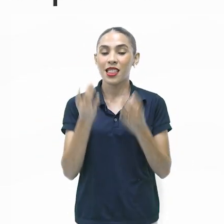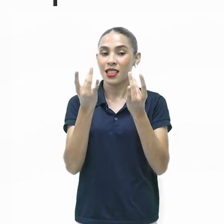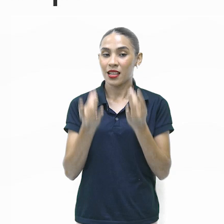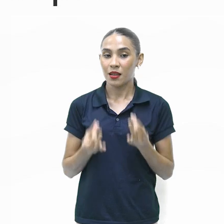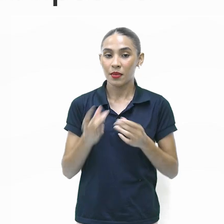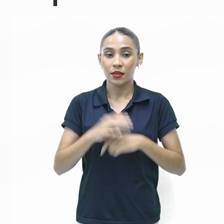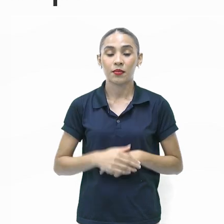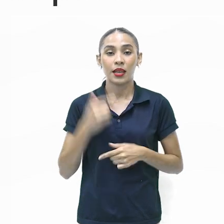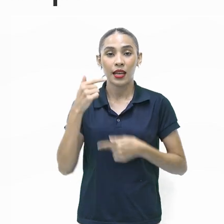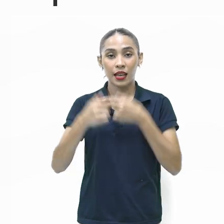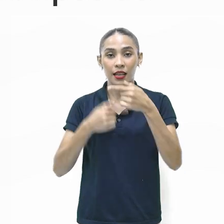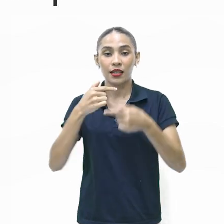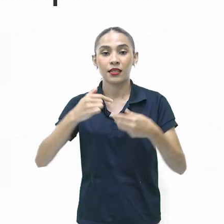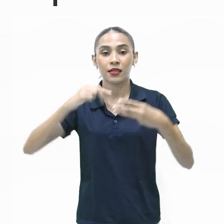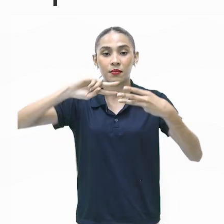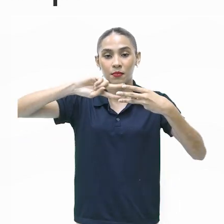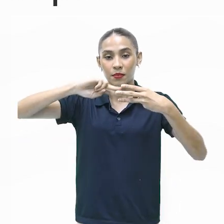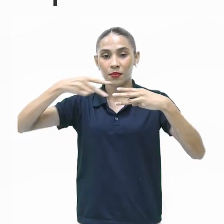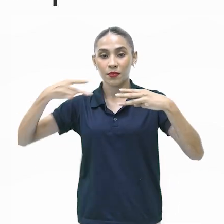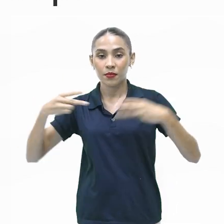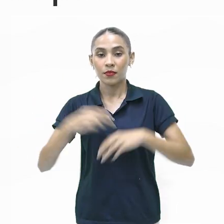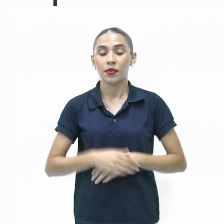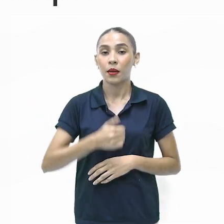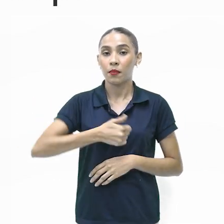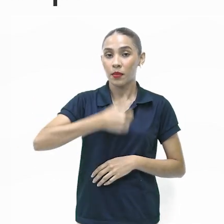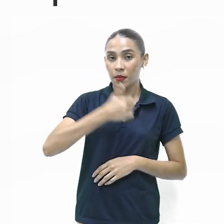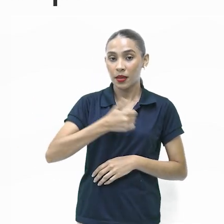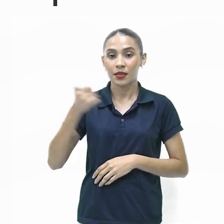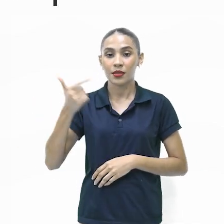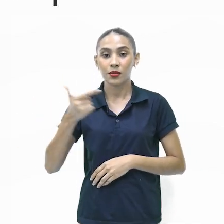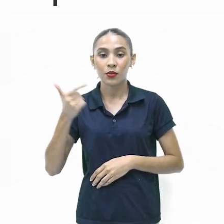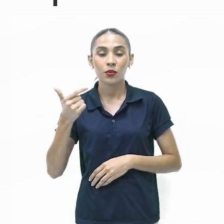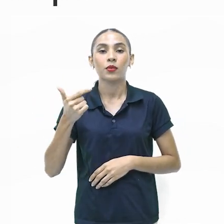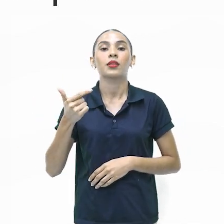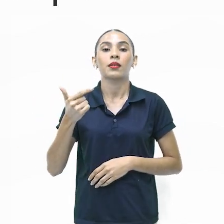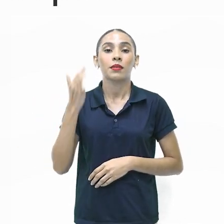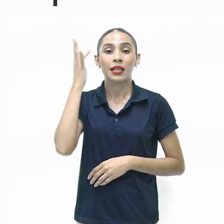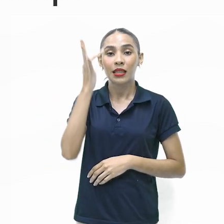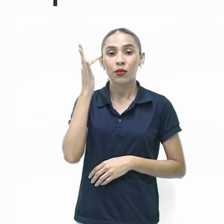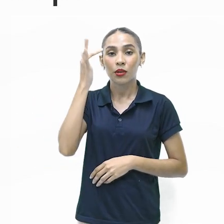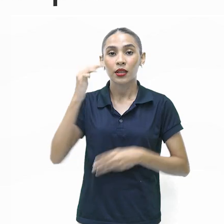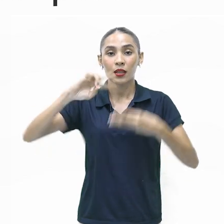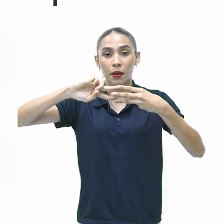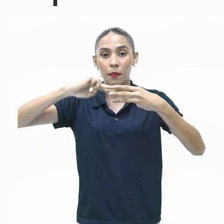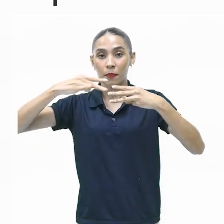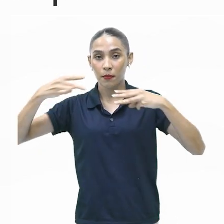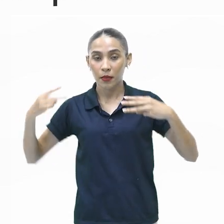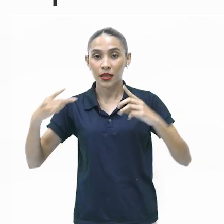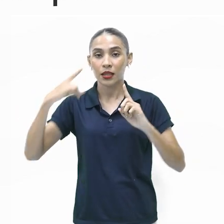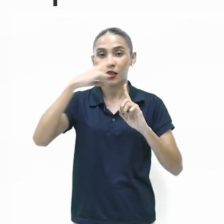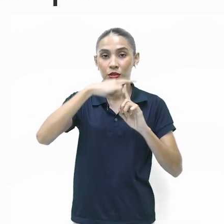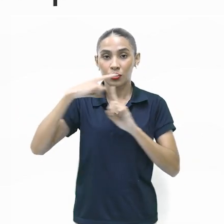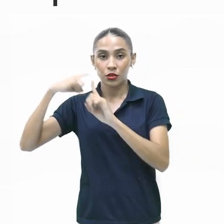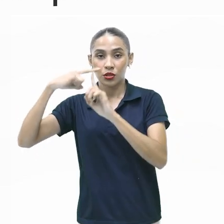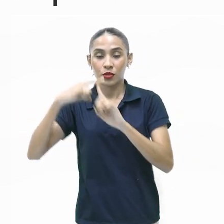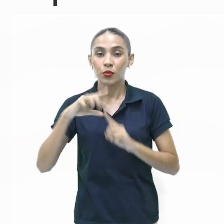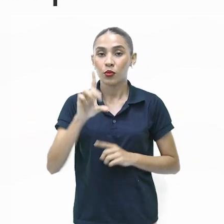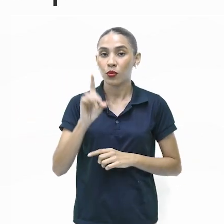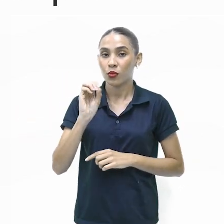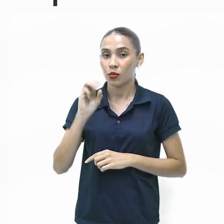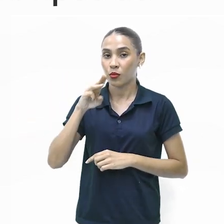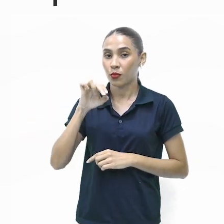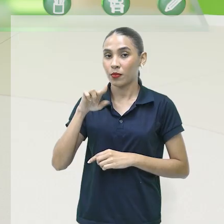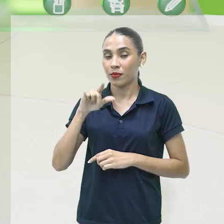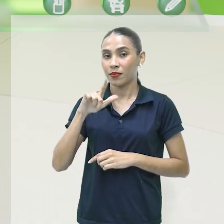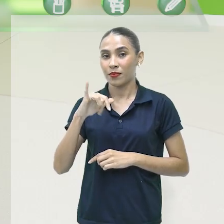herança. Detalhamento, heranças mendelianas, primeira e segunda lei de Mendel, tipos de